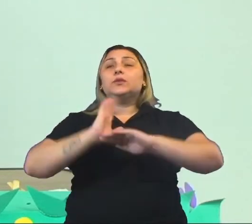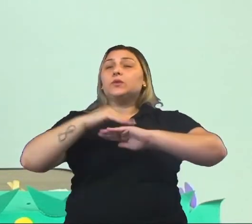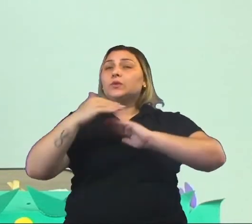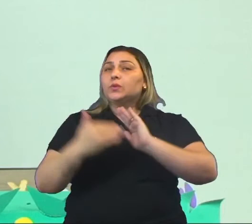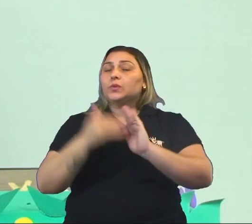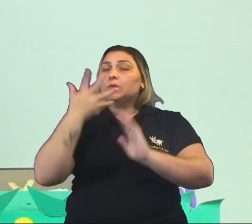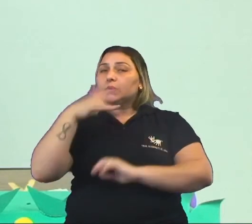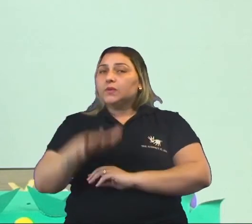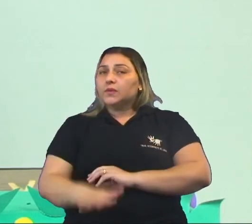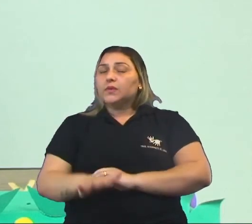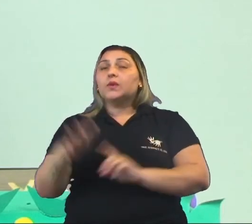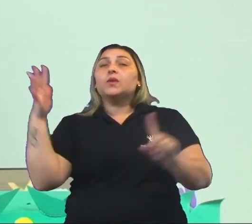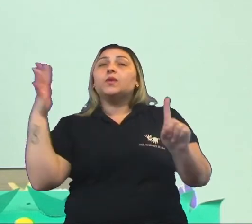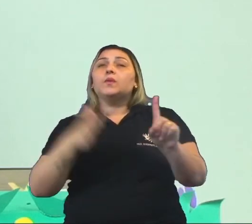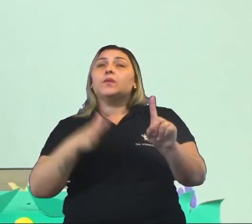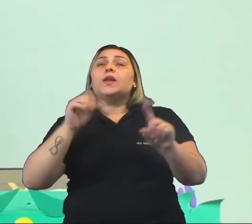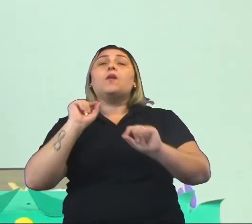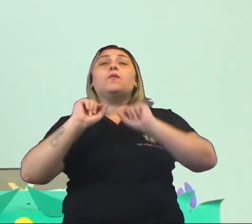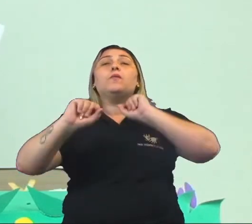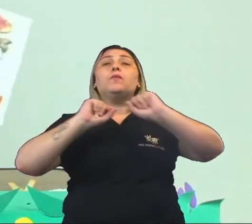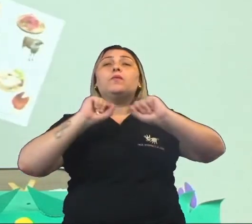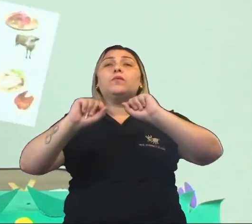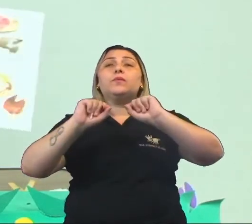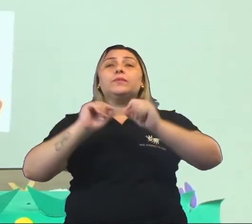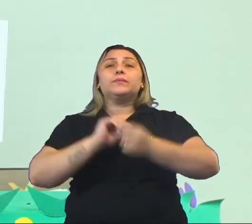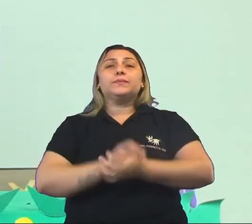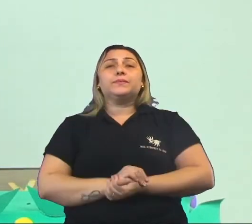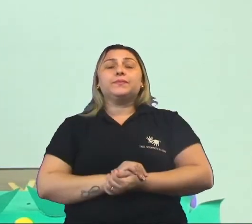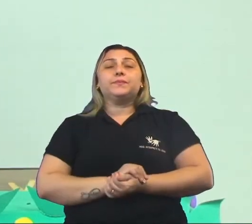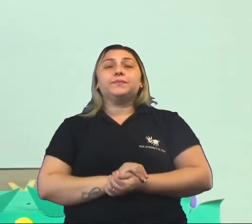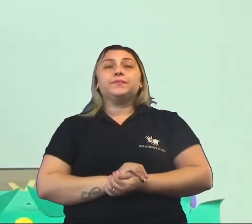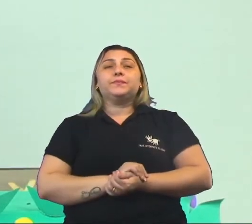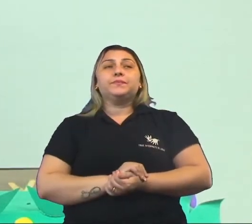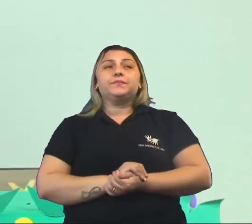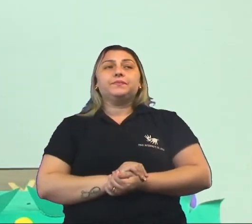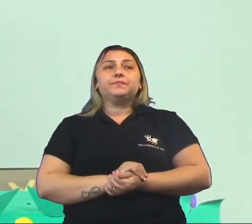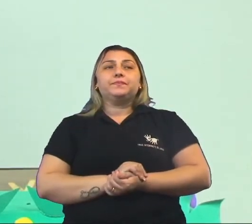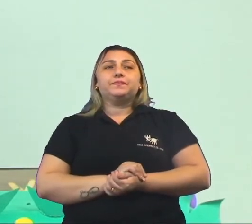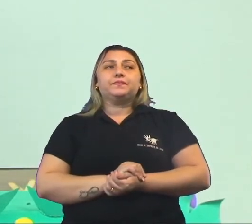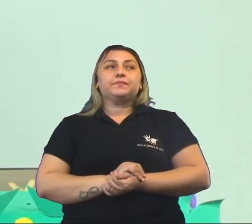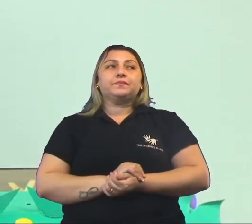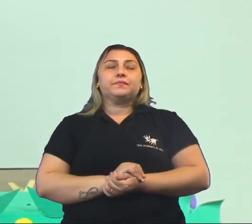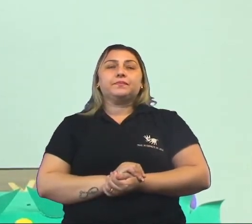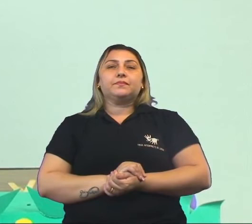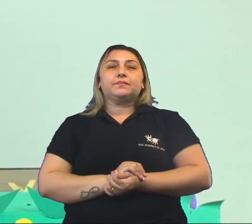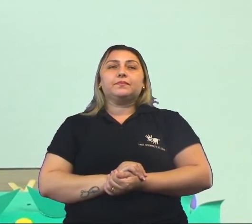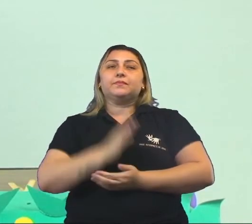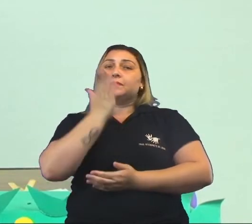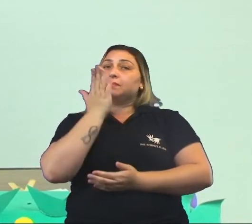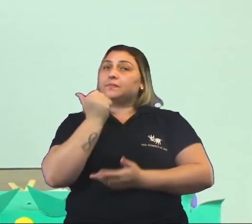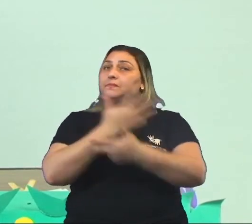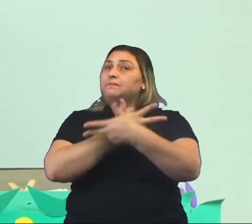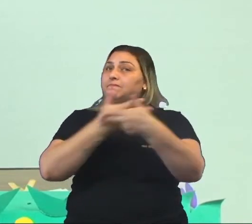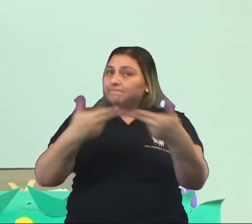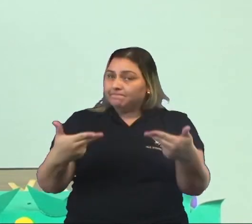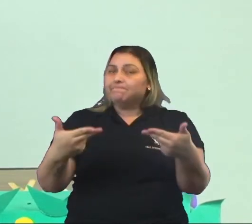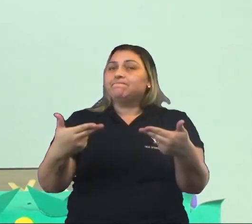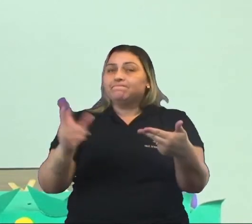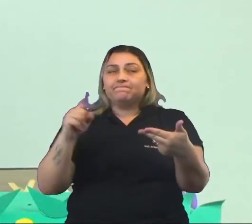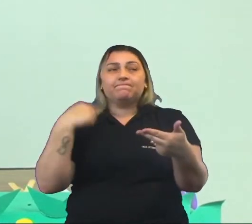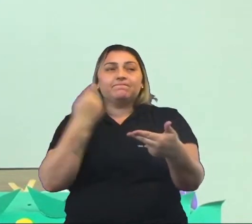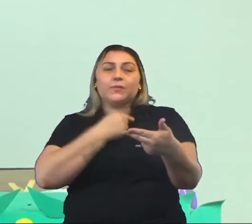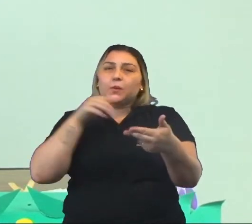isso, crianças, influenciava o quê? Tudo isso influenciava na alimentação, no